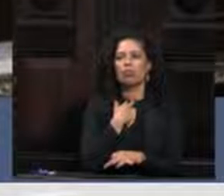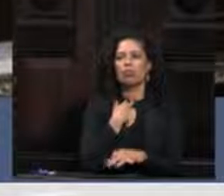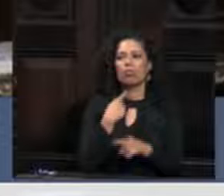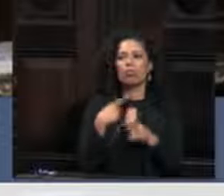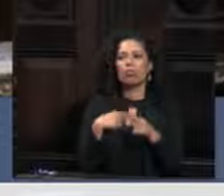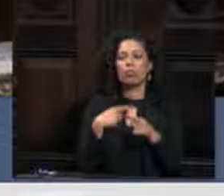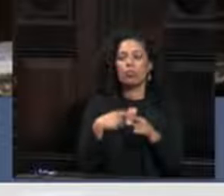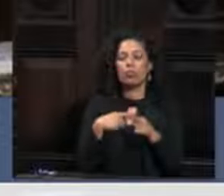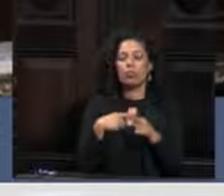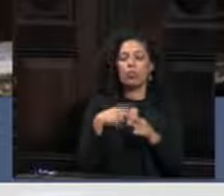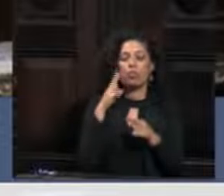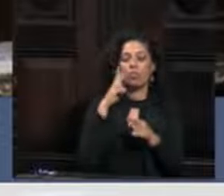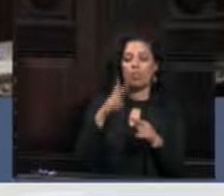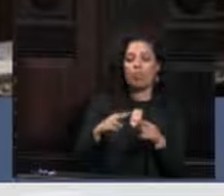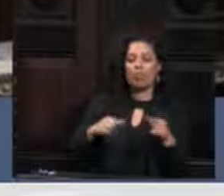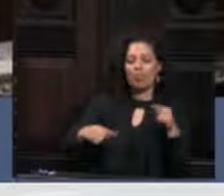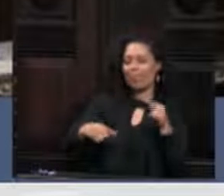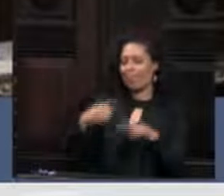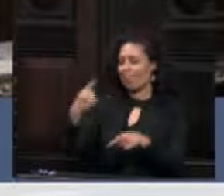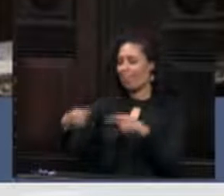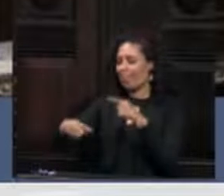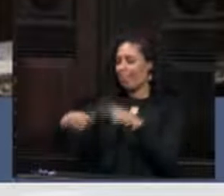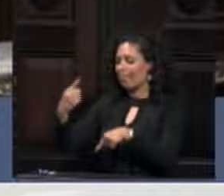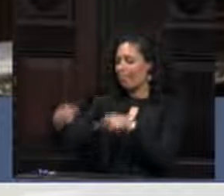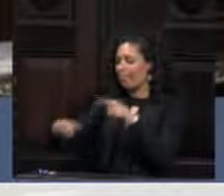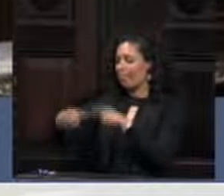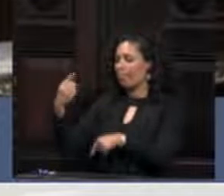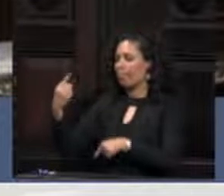incoerências vão surgindo,